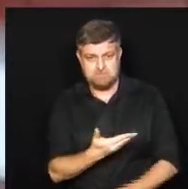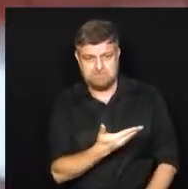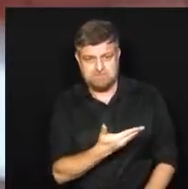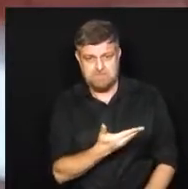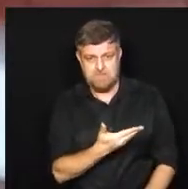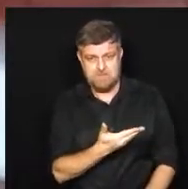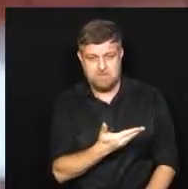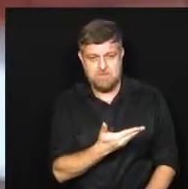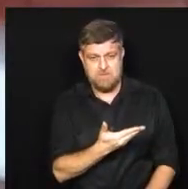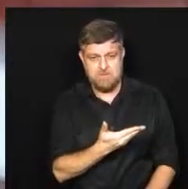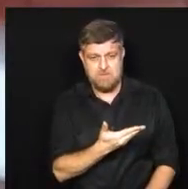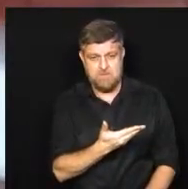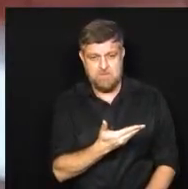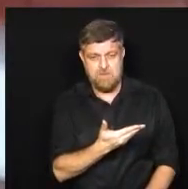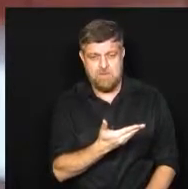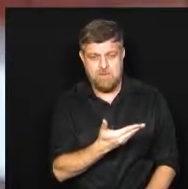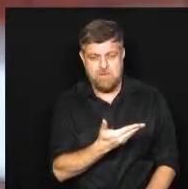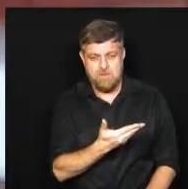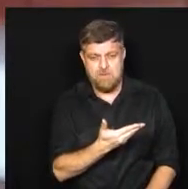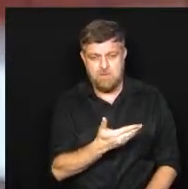97829-3776, é isso aí,